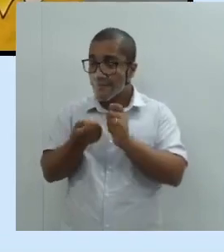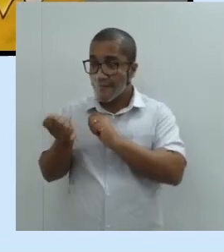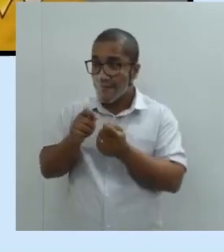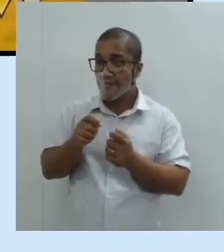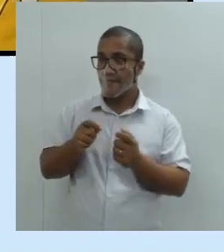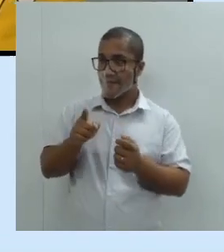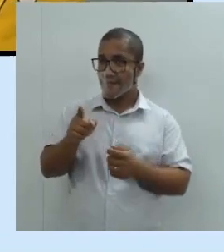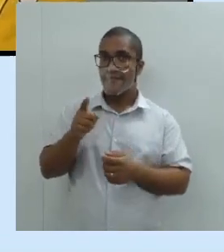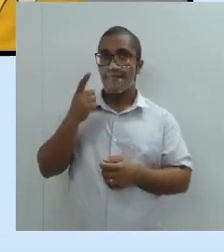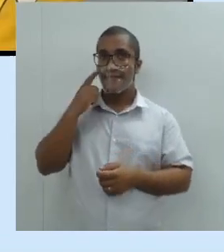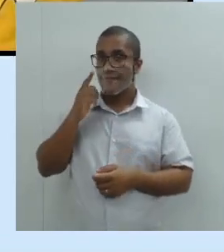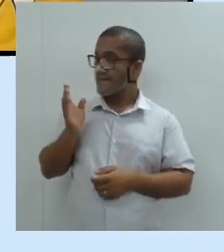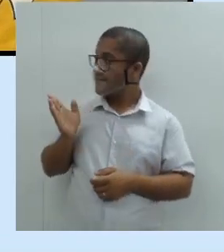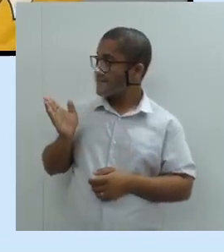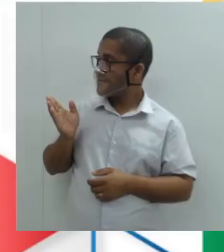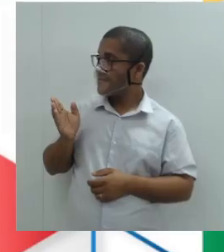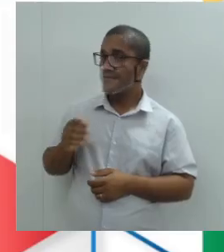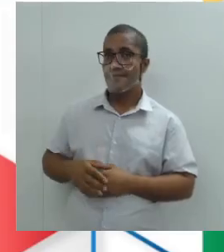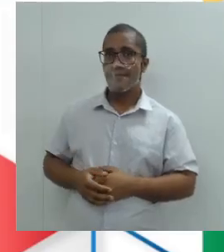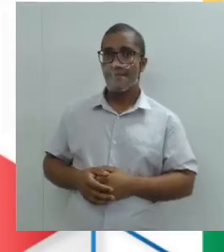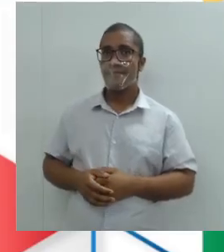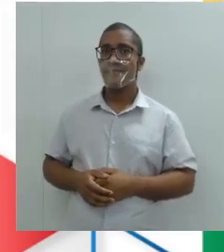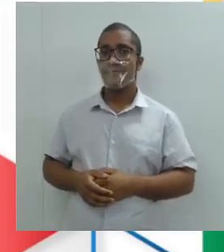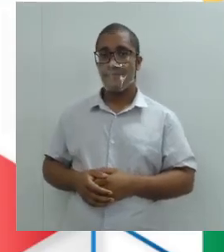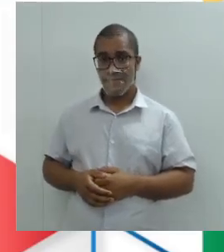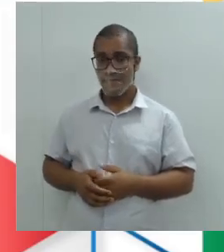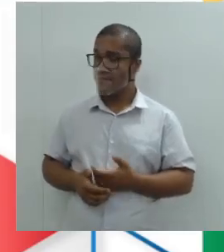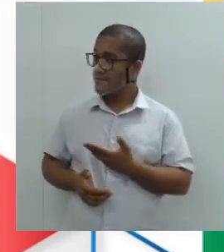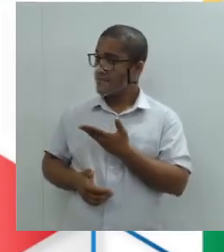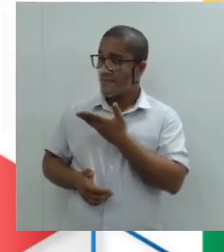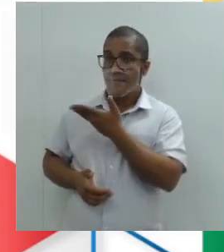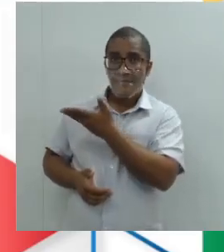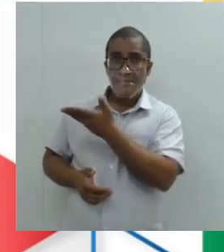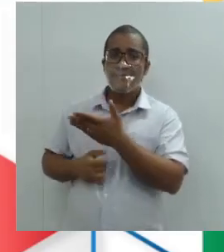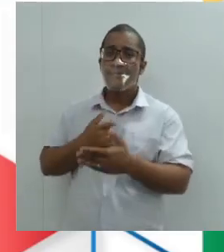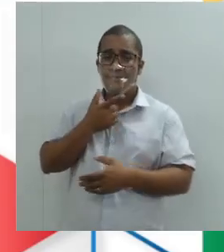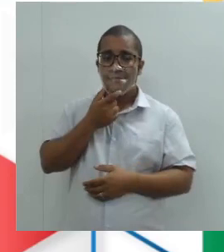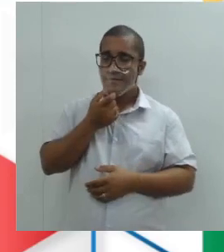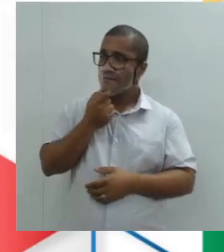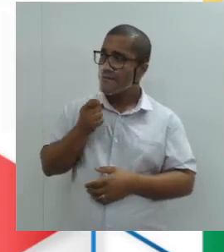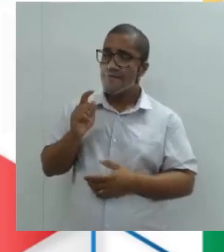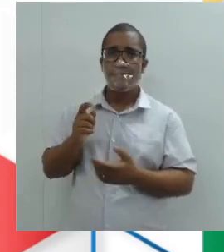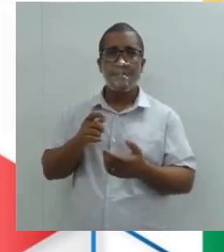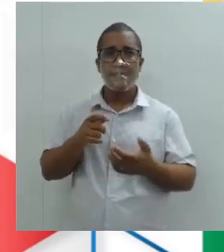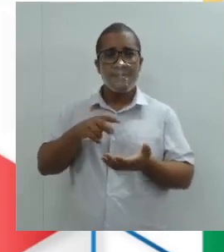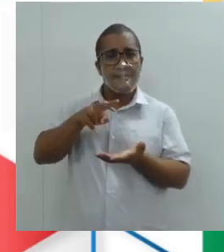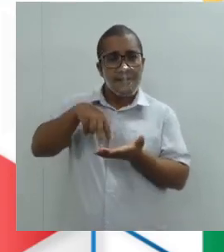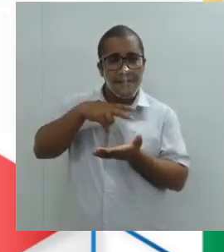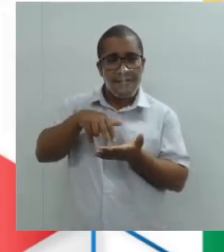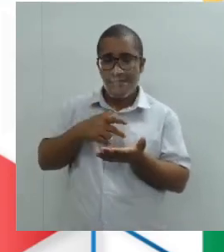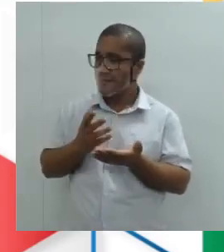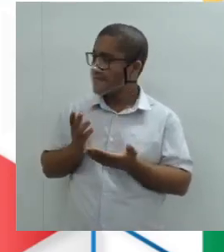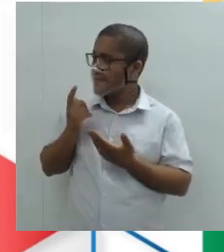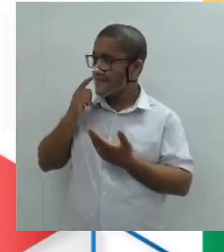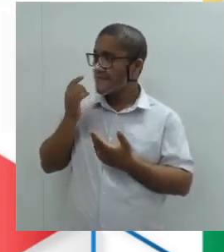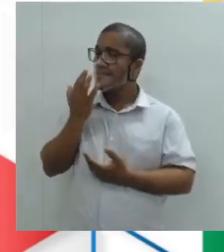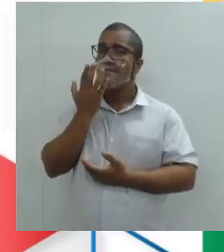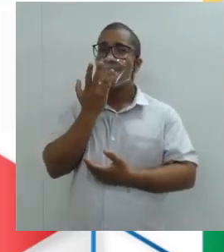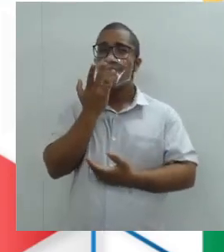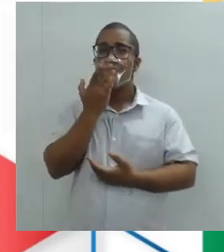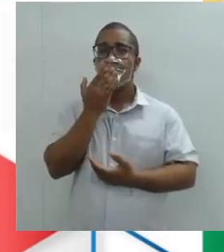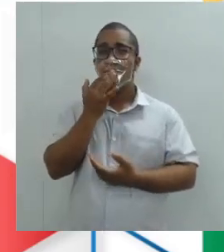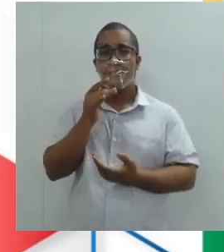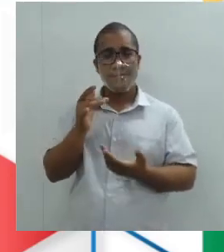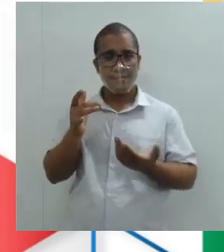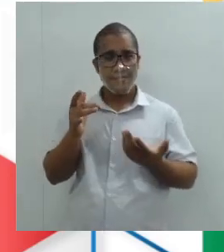né, que eu acho que está aqui na tela, olha aí que tela maravilhosa do menino dançando frevo com as cores